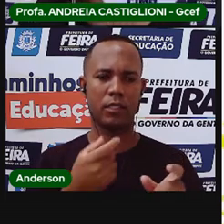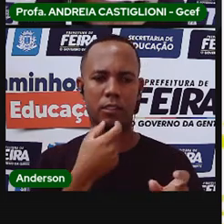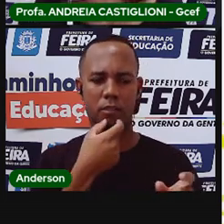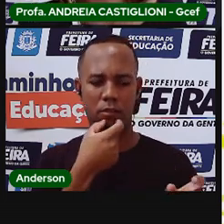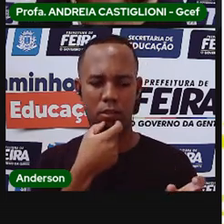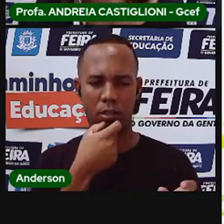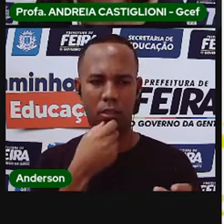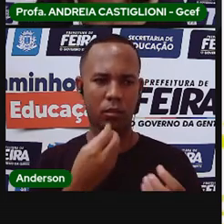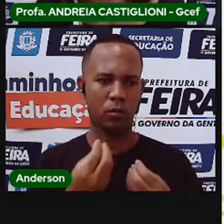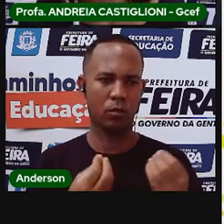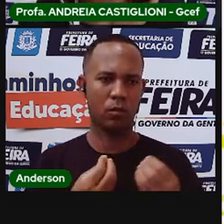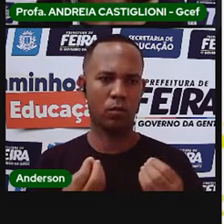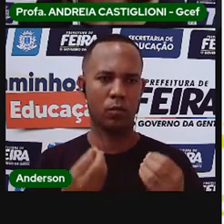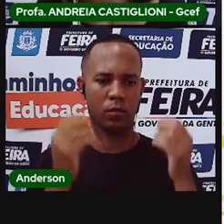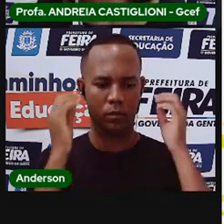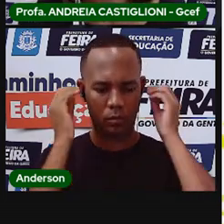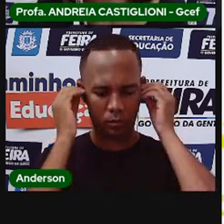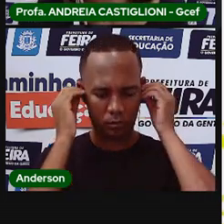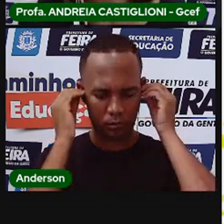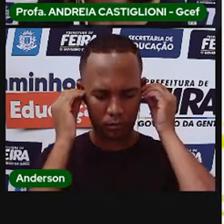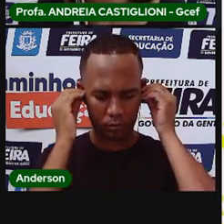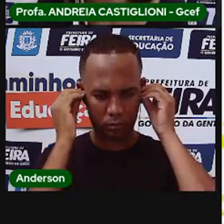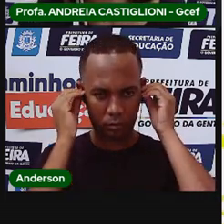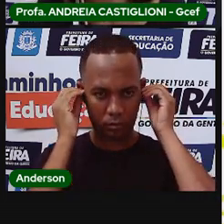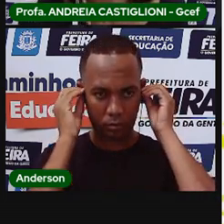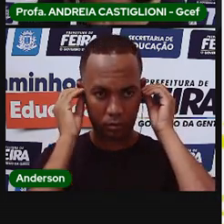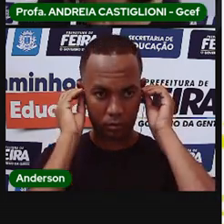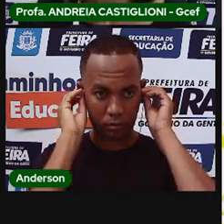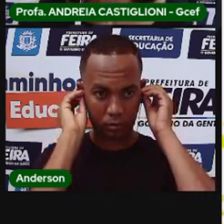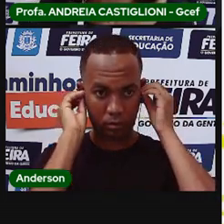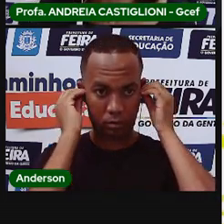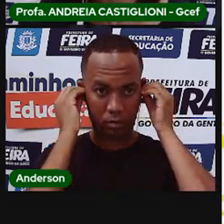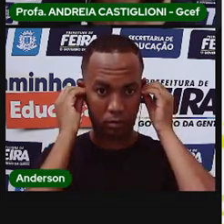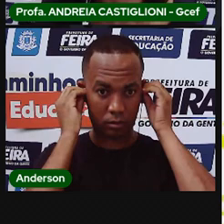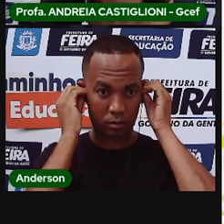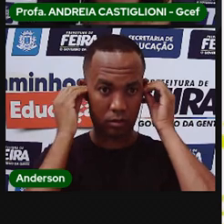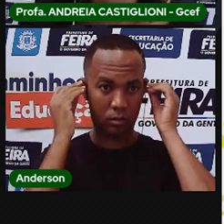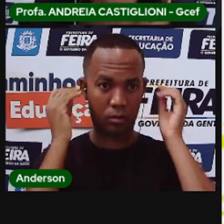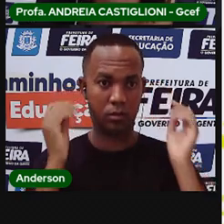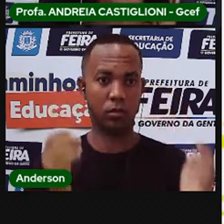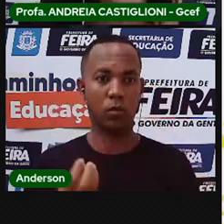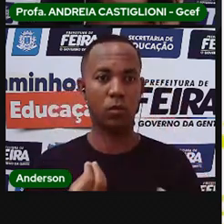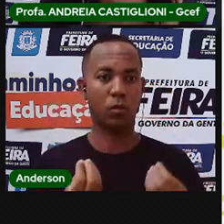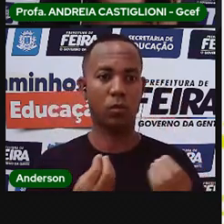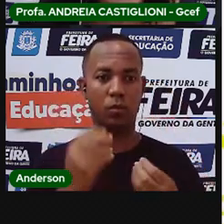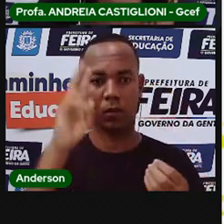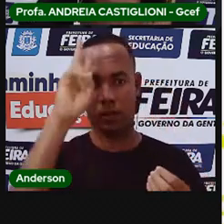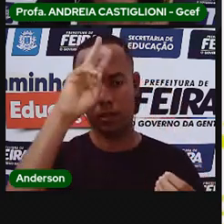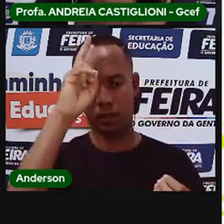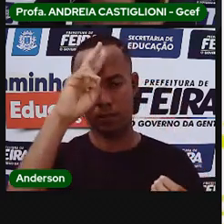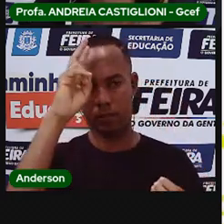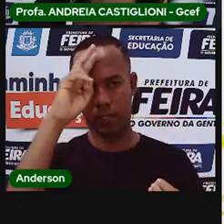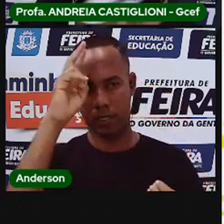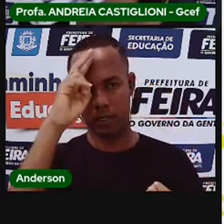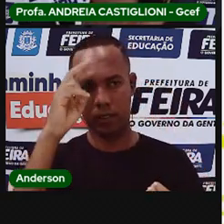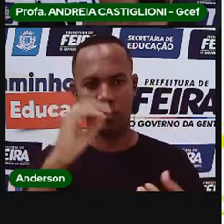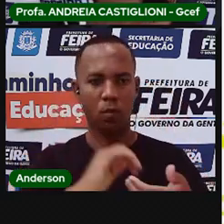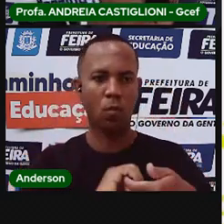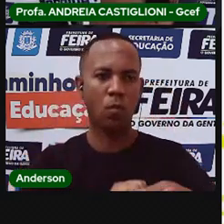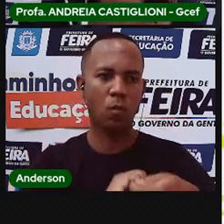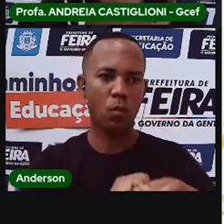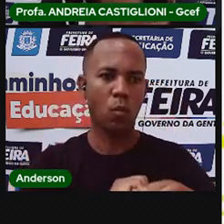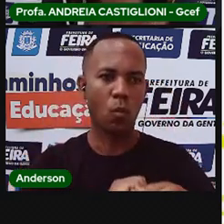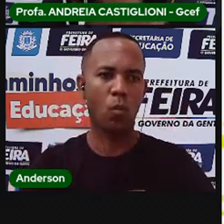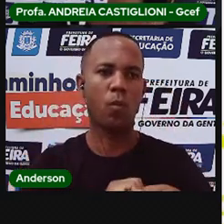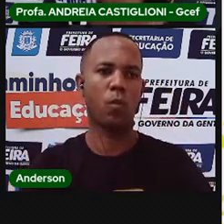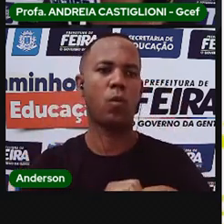English Time, ó. English Time. Vamos relembrar como são alguns cumprimentos em inglês. Então,